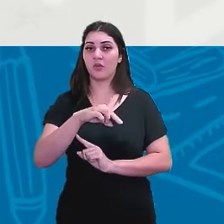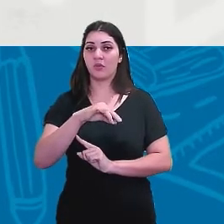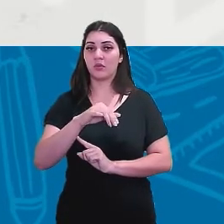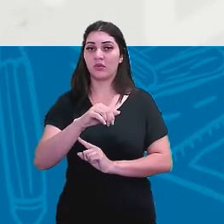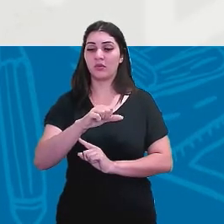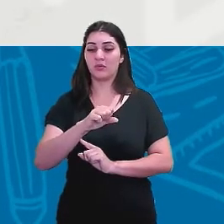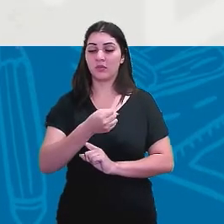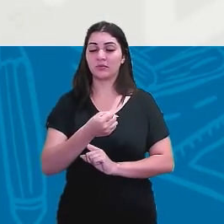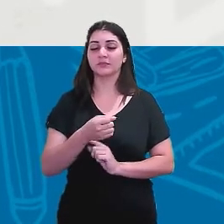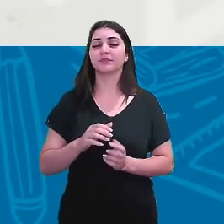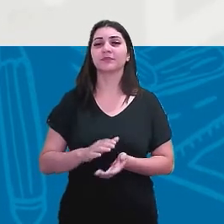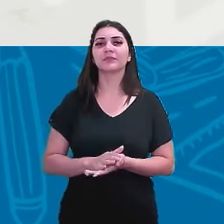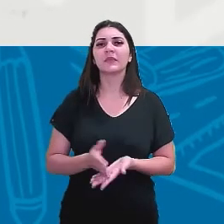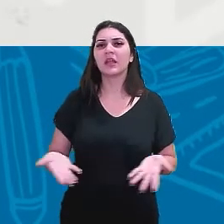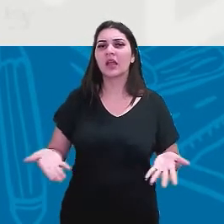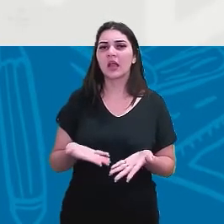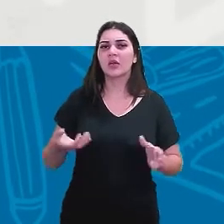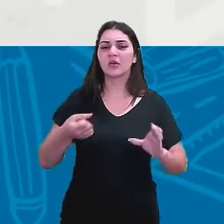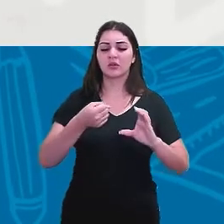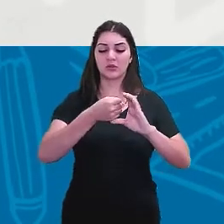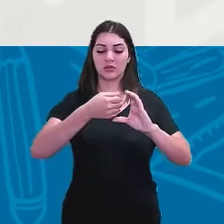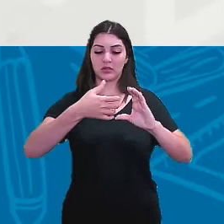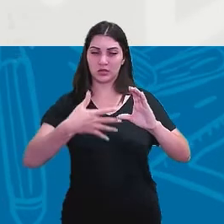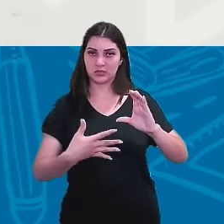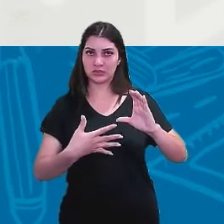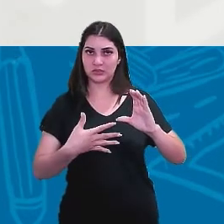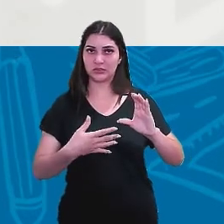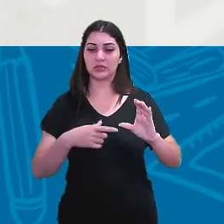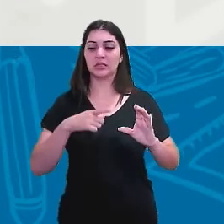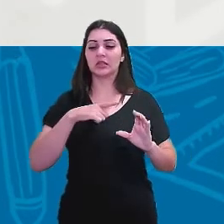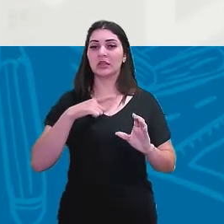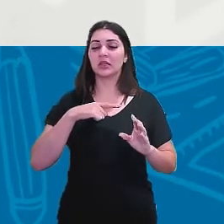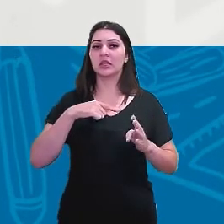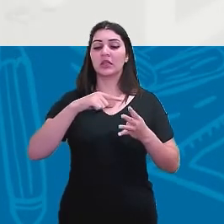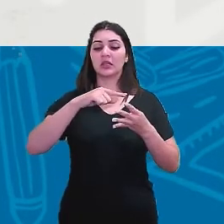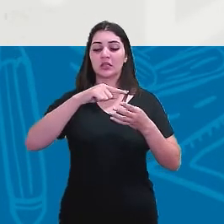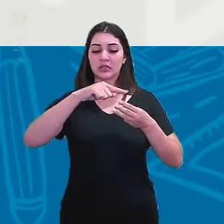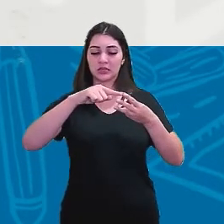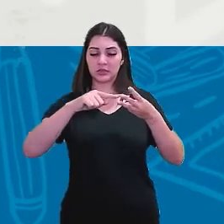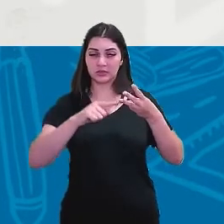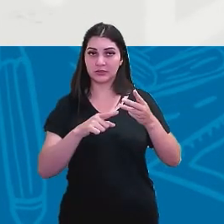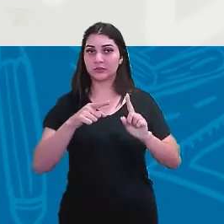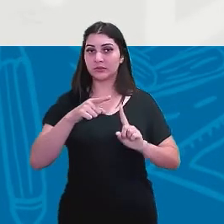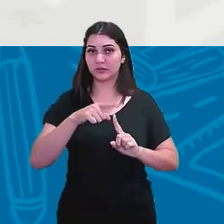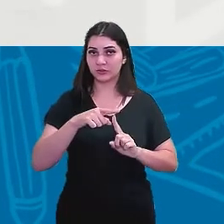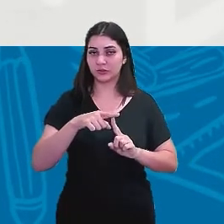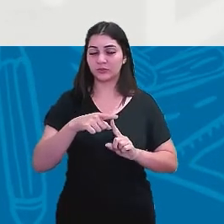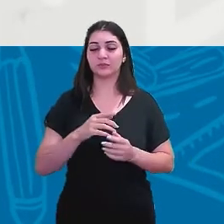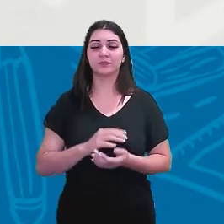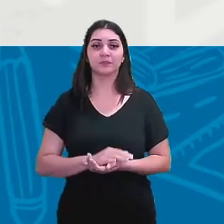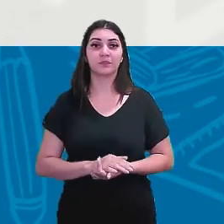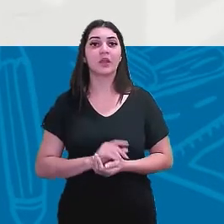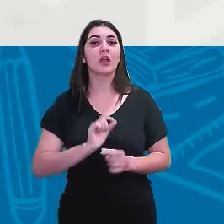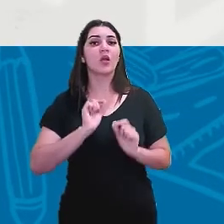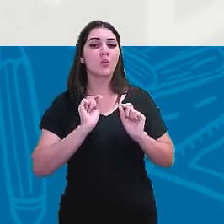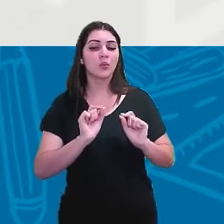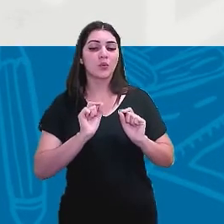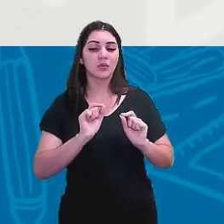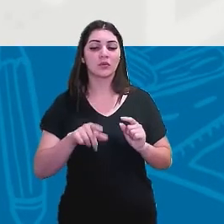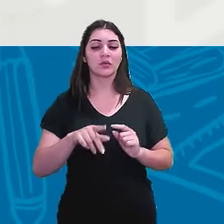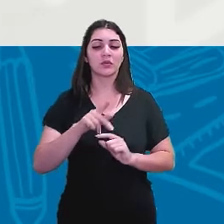A classificação. As palavras homônimas, elas têm 3 tipos de classificações, tá bom? São